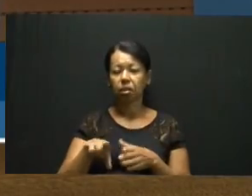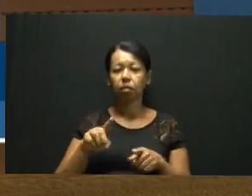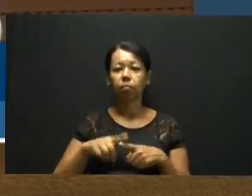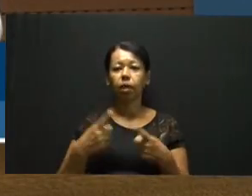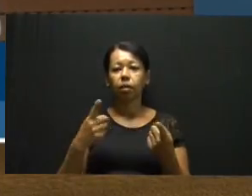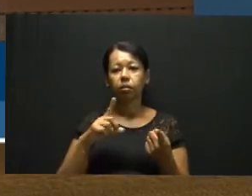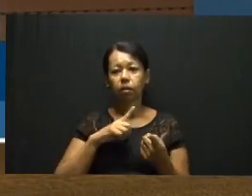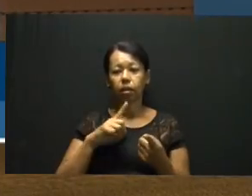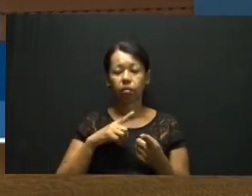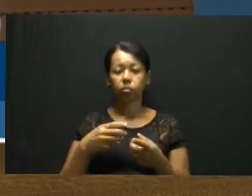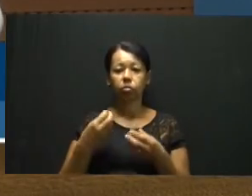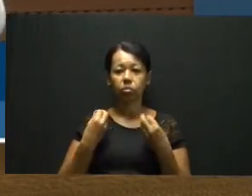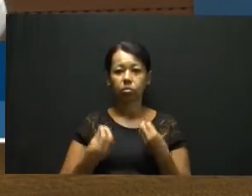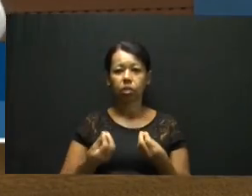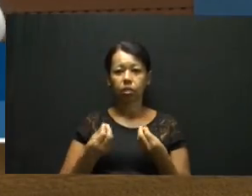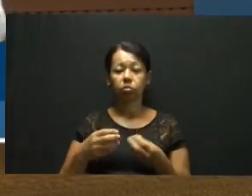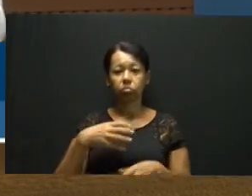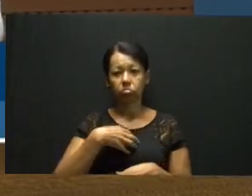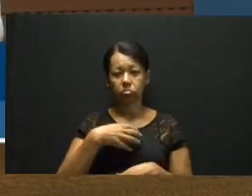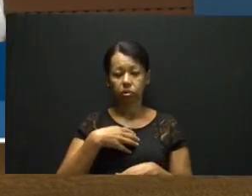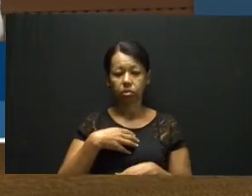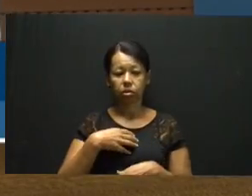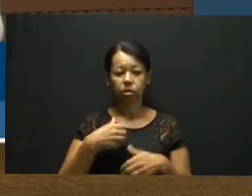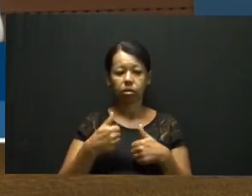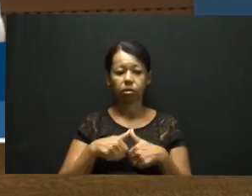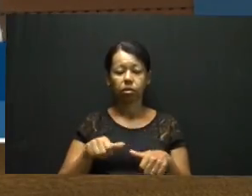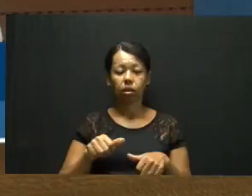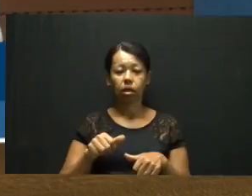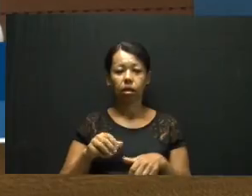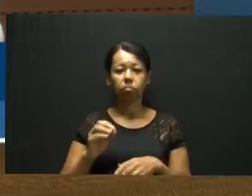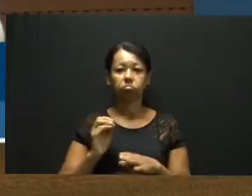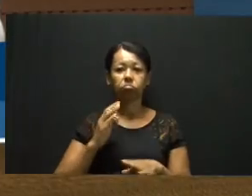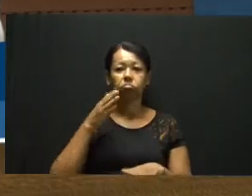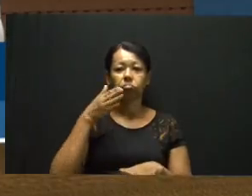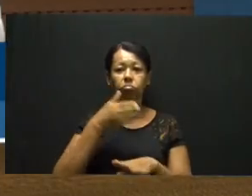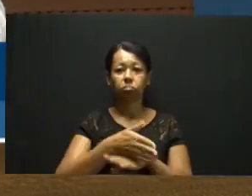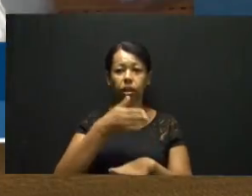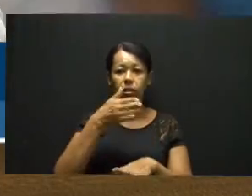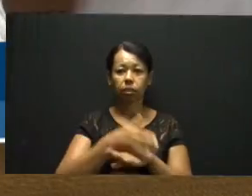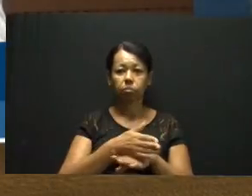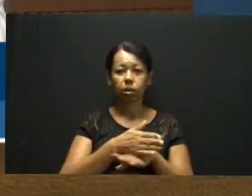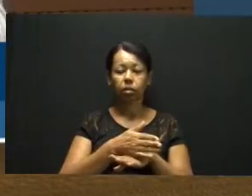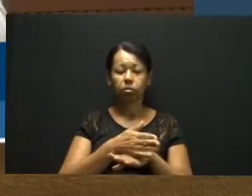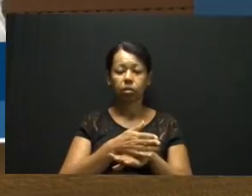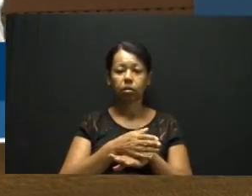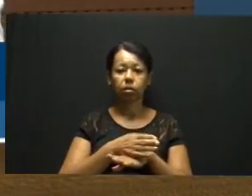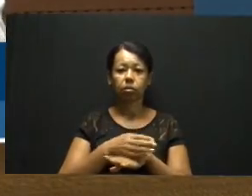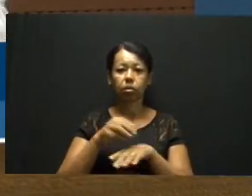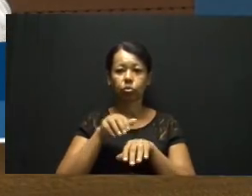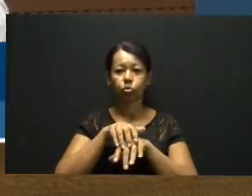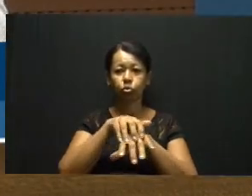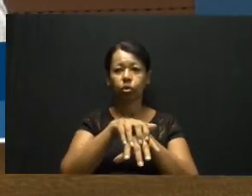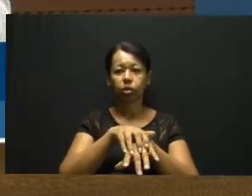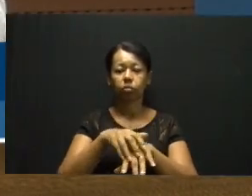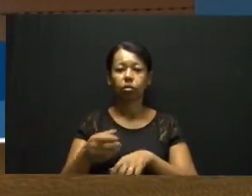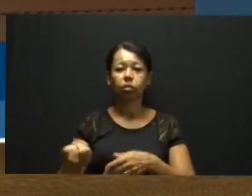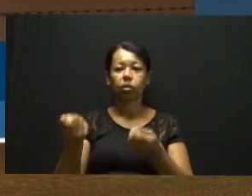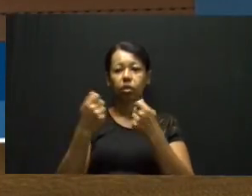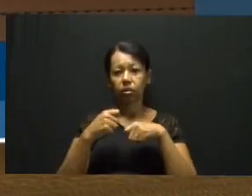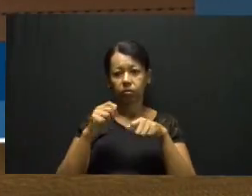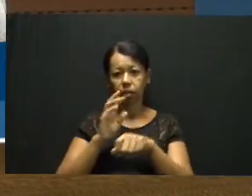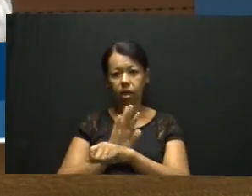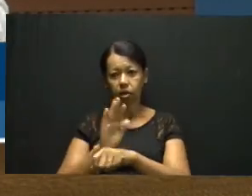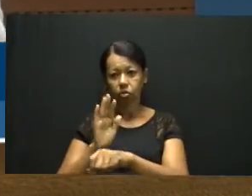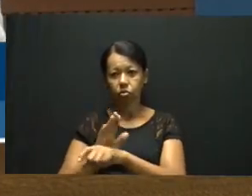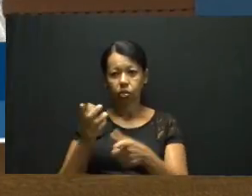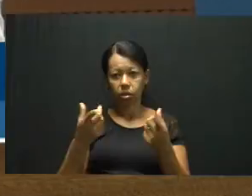temos condições de estar nessa intenção de instância turística e, com isso, vem verba para que